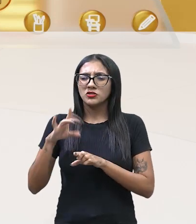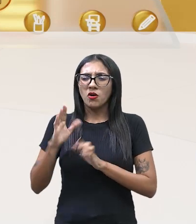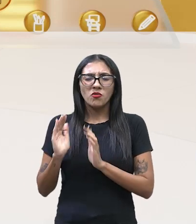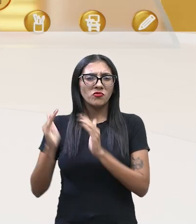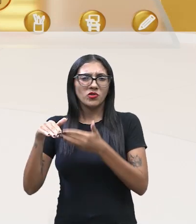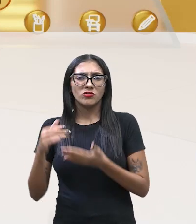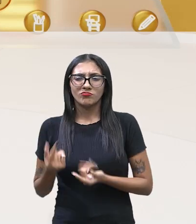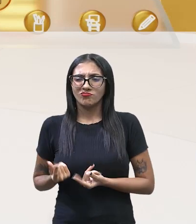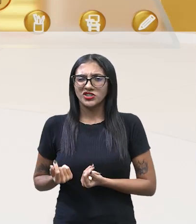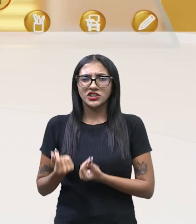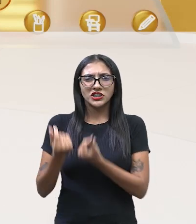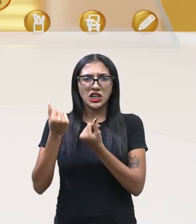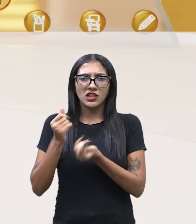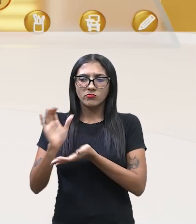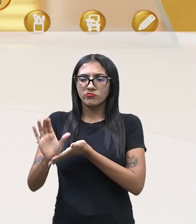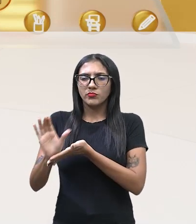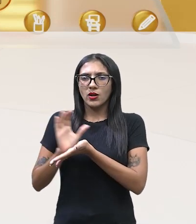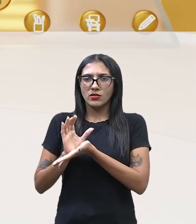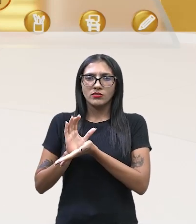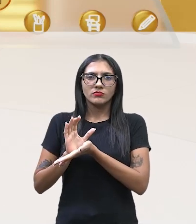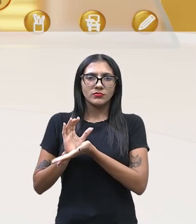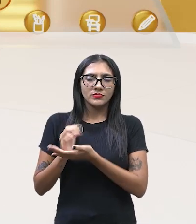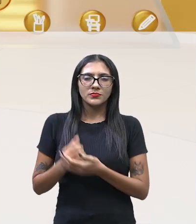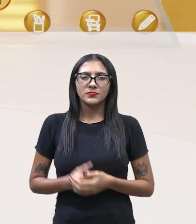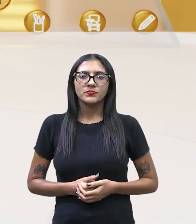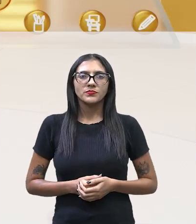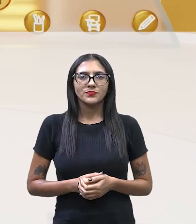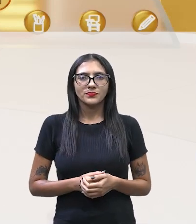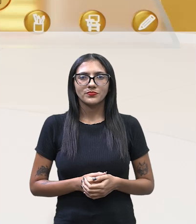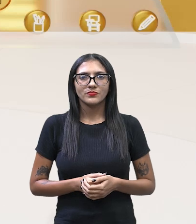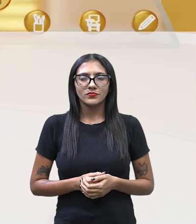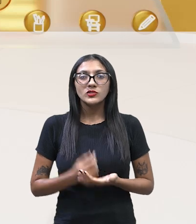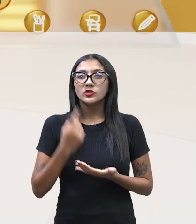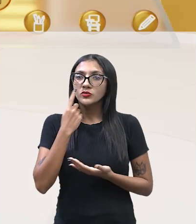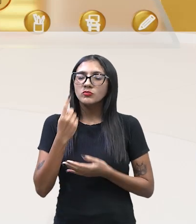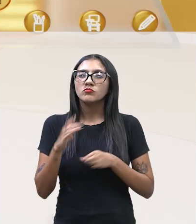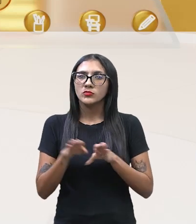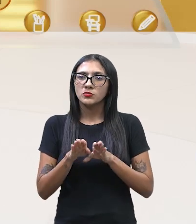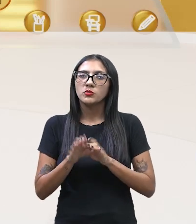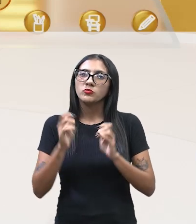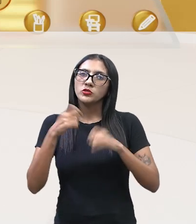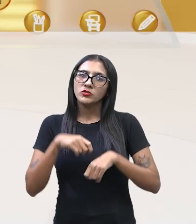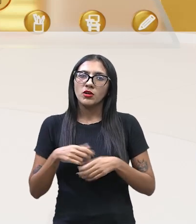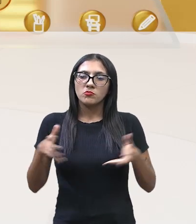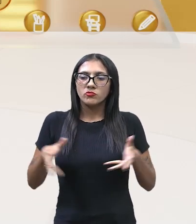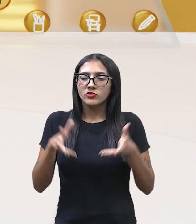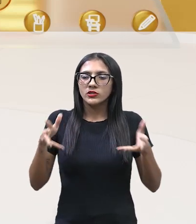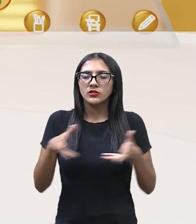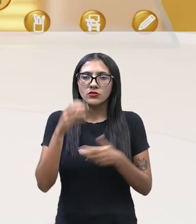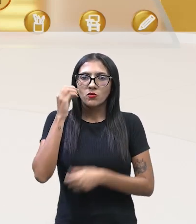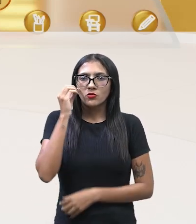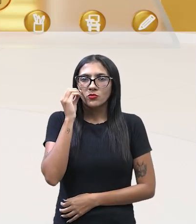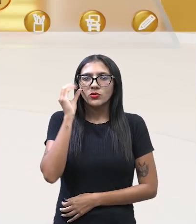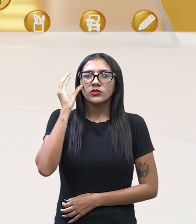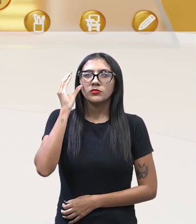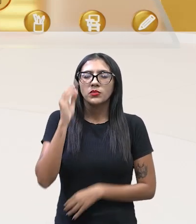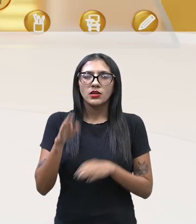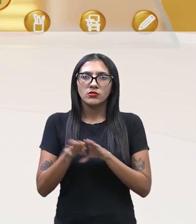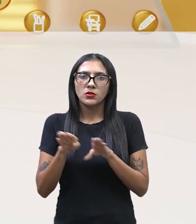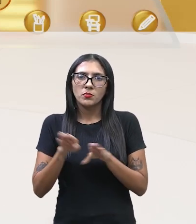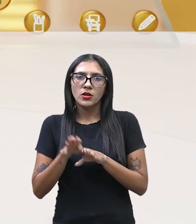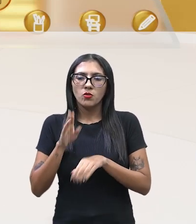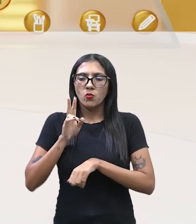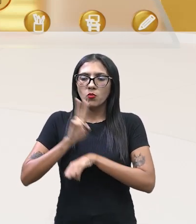do lucro, certo? A gente já viu que também a gente pode empreender no conhecimento, né? No autocuidado, de